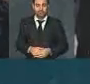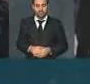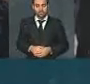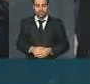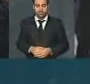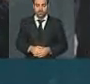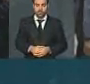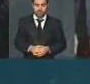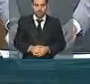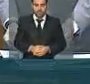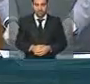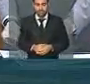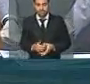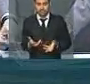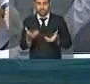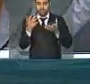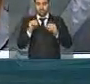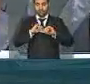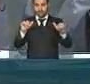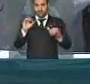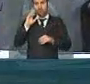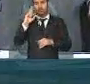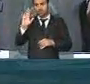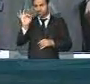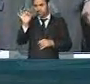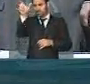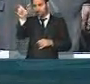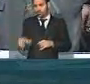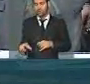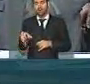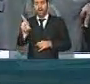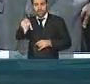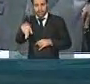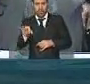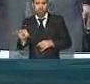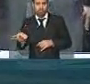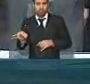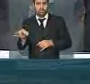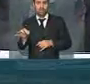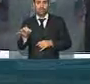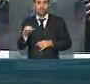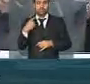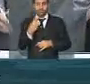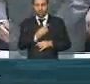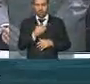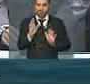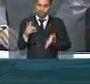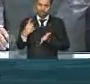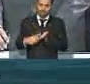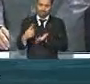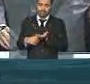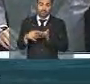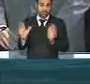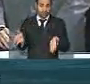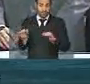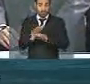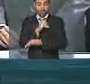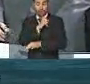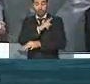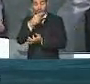eu queria dizer para a vossa excelência que a vossa excelência tem razão, nós temos entendimentos e já votamos,